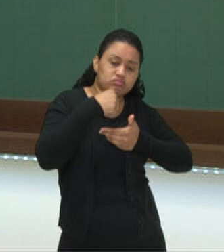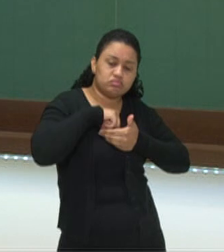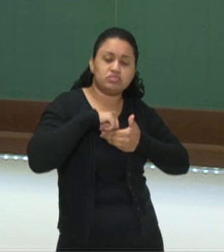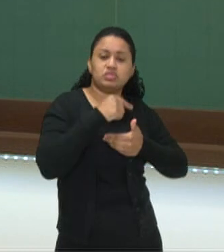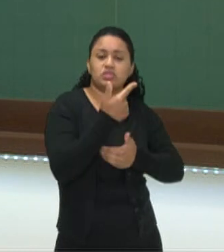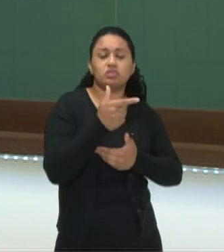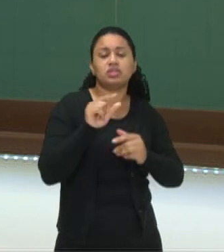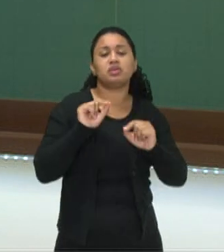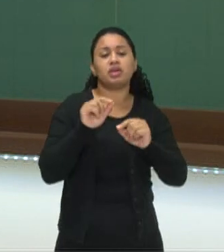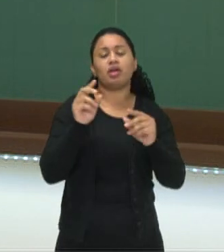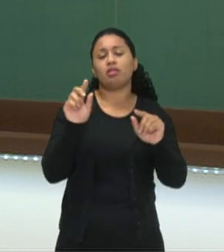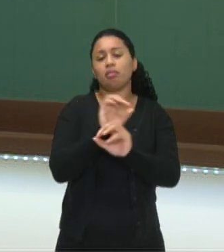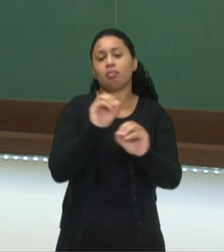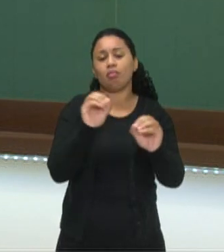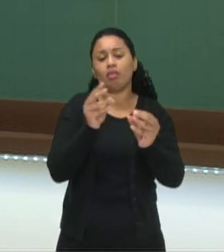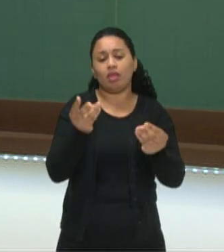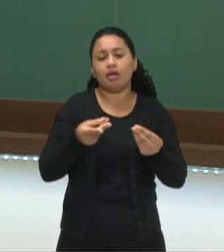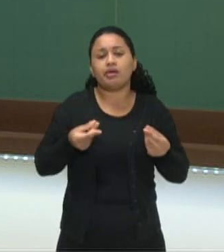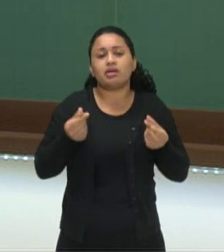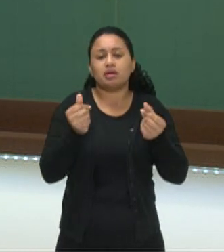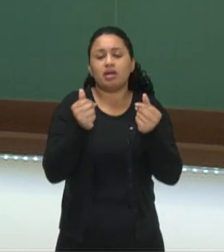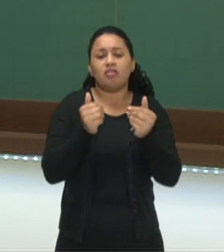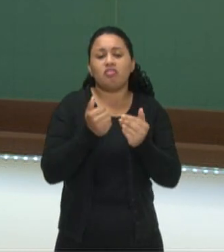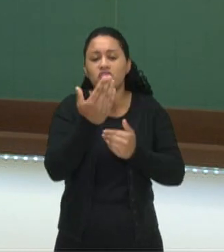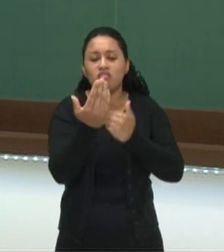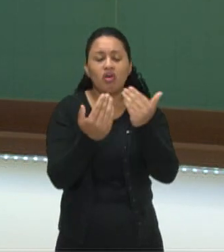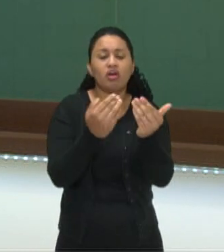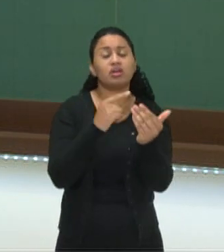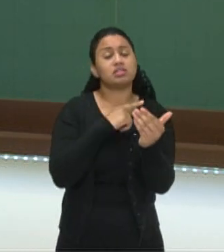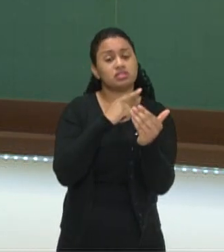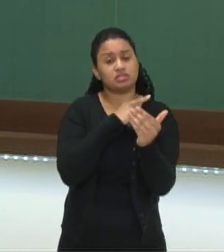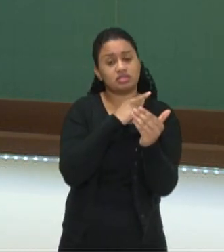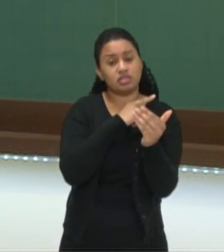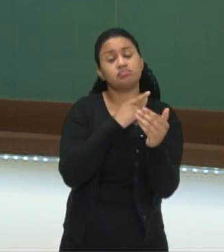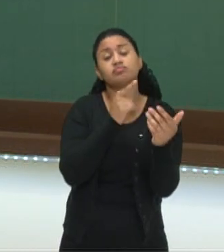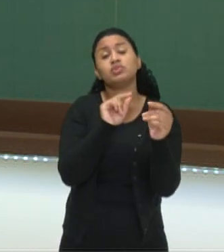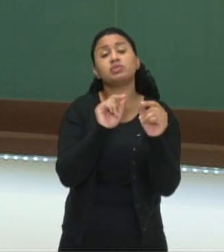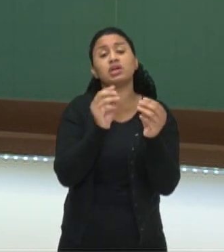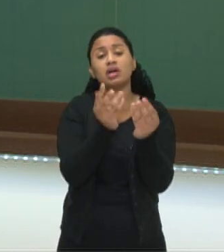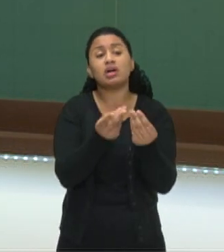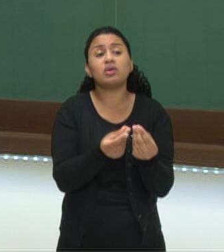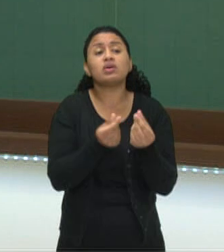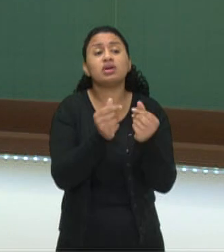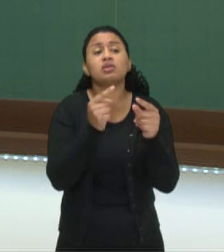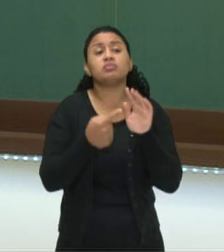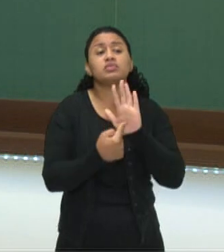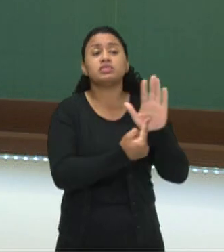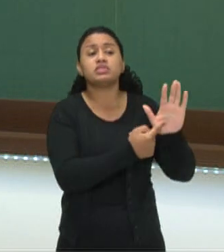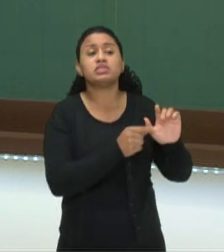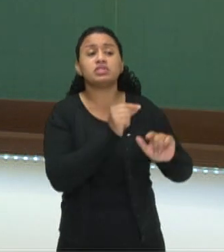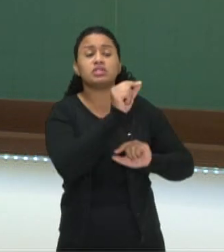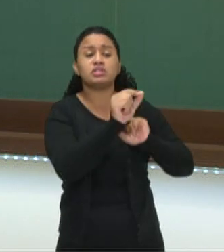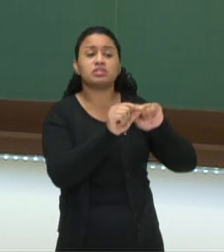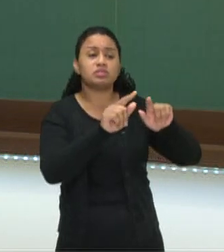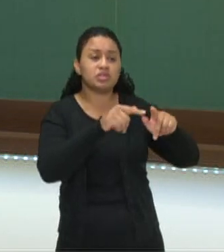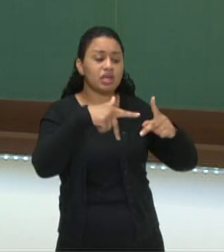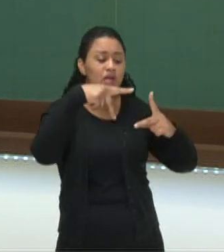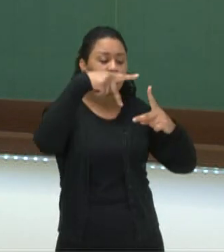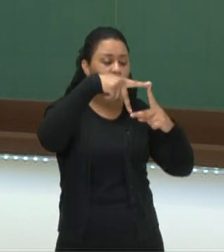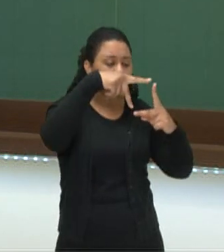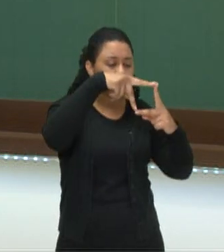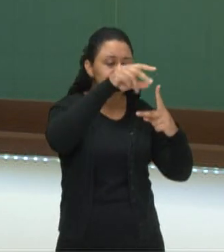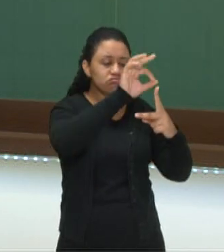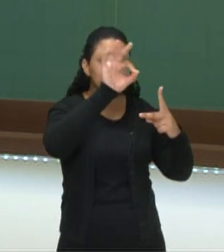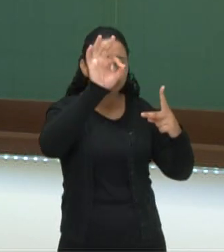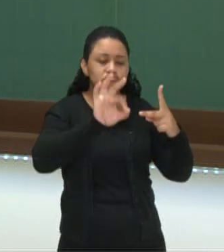sem nenhuma qualidade fora que está apresentada ali. A qual qualidade está mostrando? Exatamente a simetria desse quadrado.